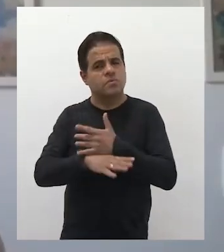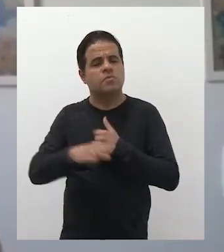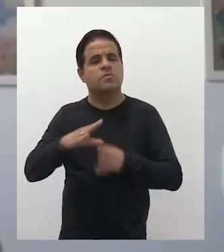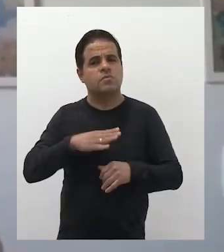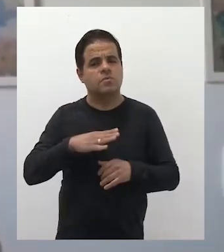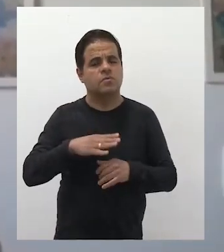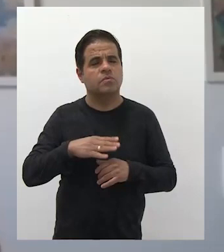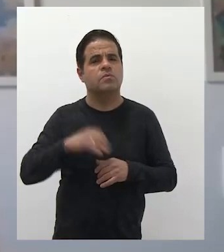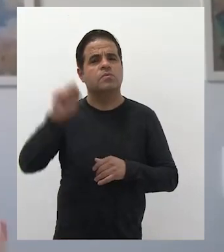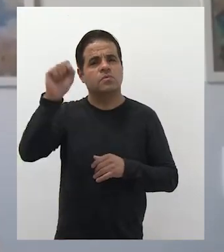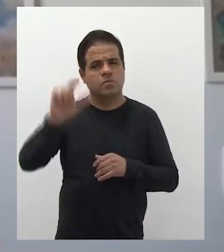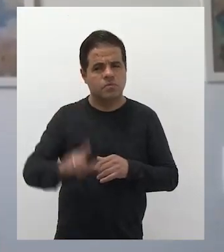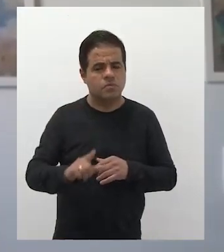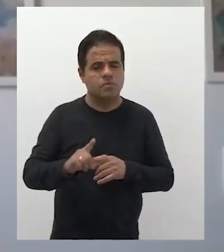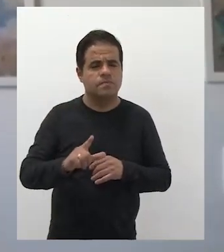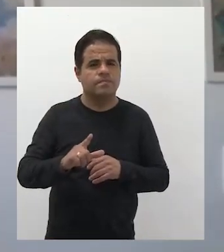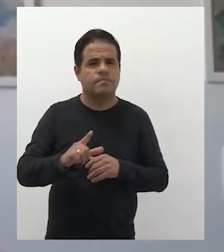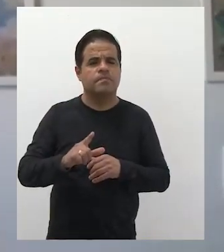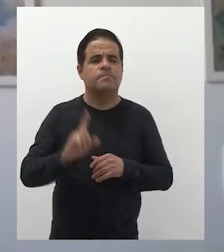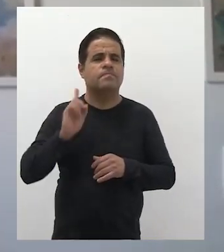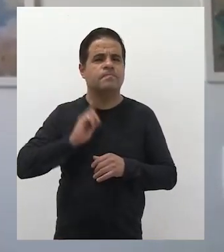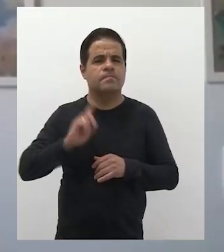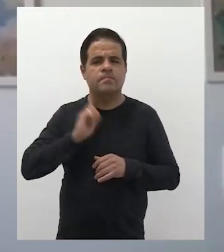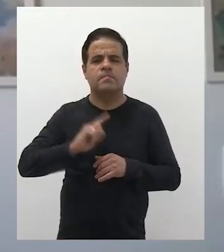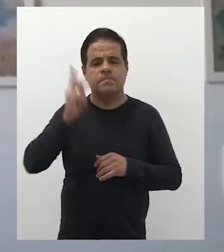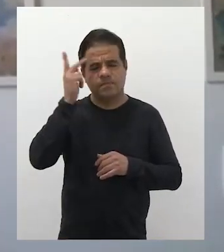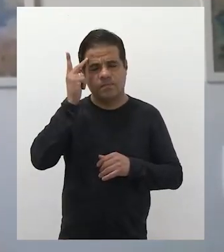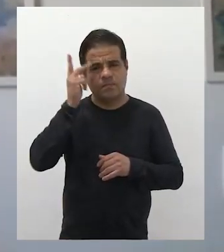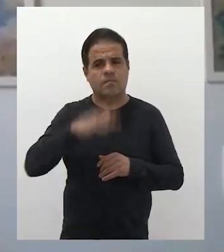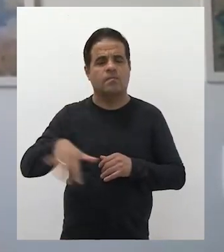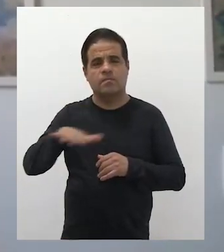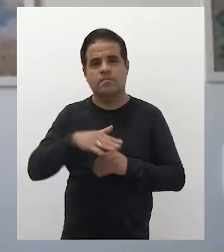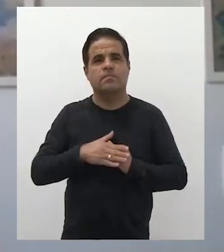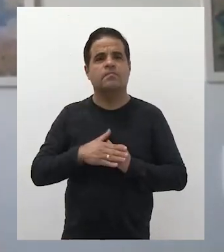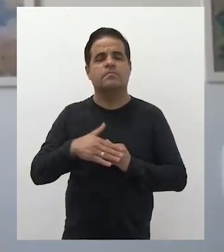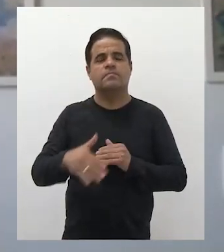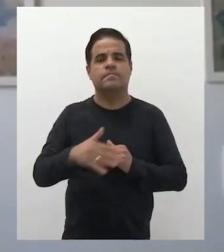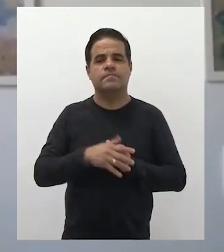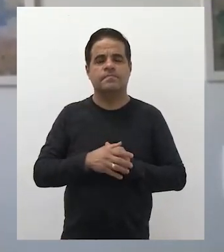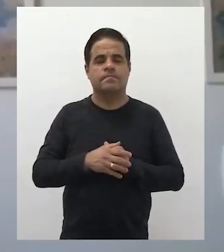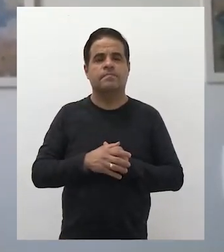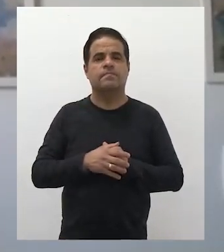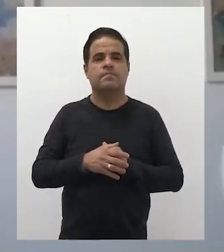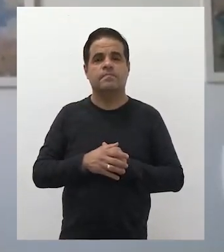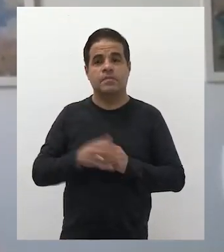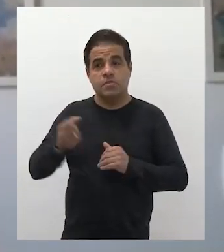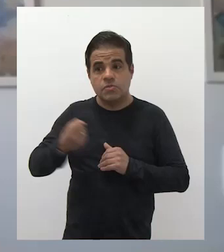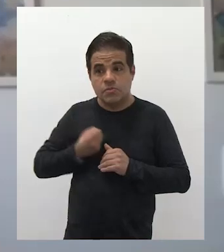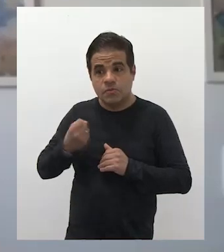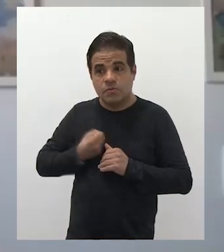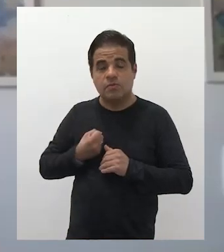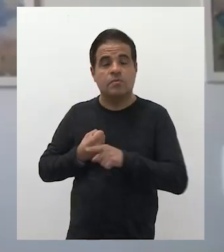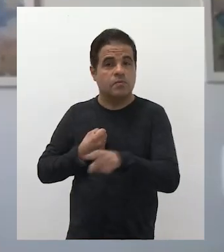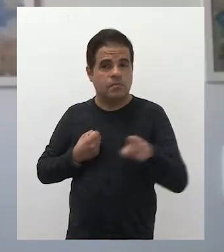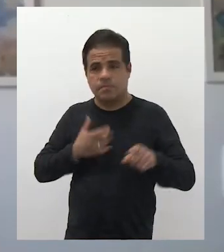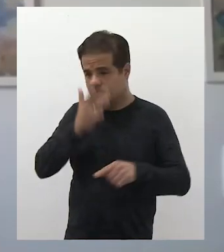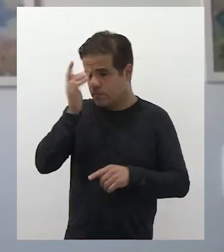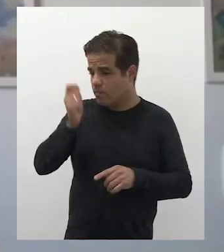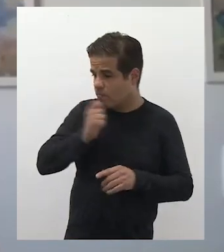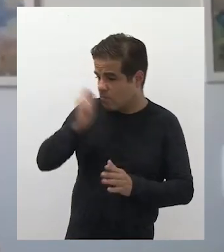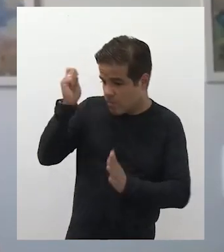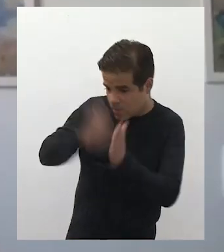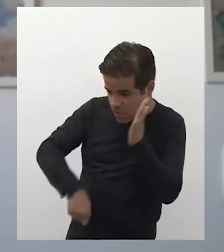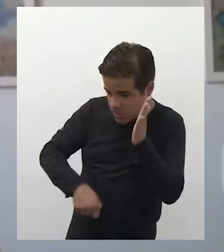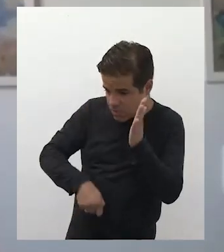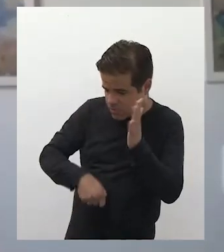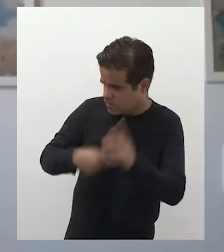região sudeste, São Paulo, Minas Gerais e Rio de Janeiro, sobretudo. Esse número enorme de pessoas sem registro.